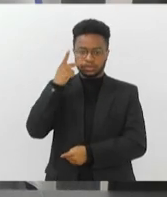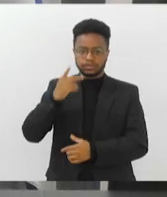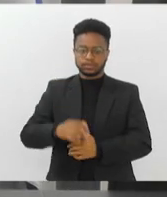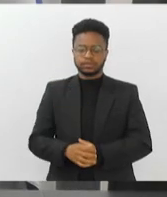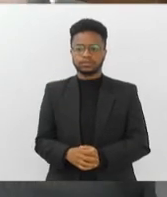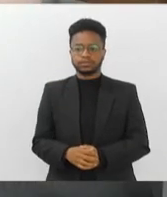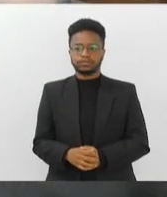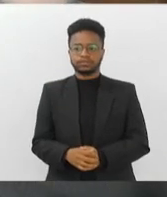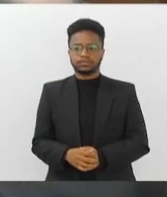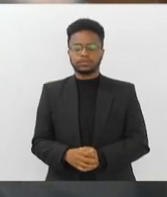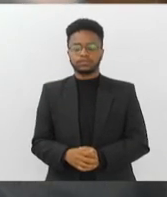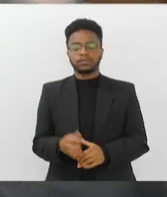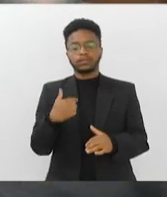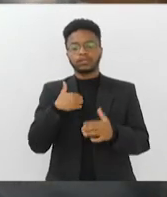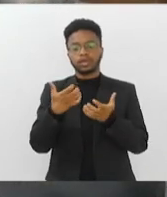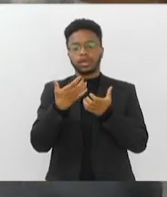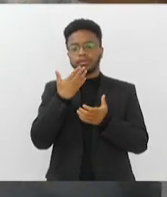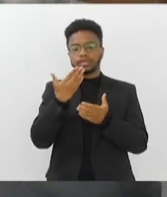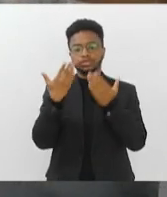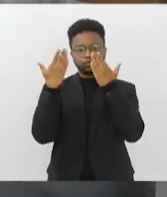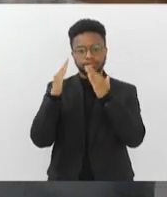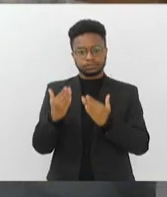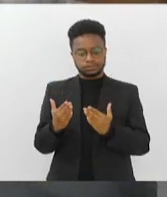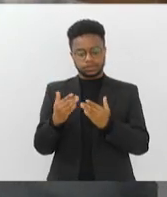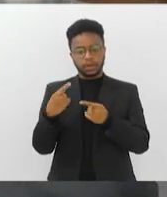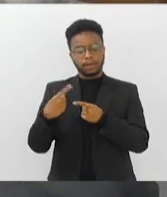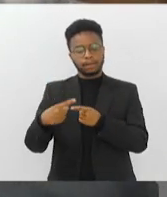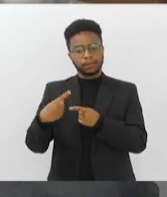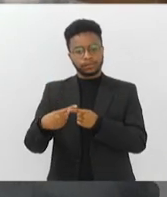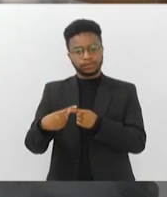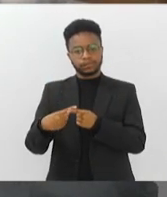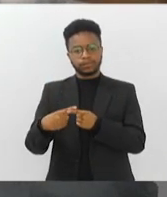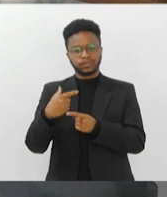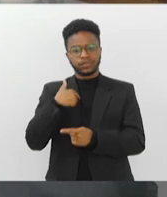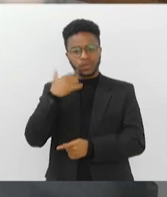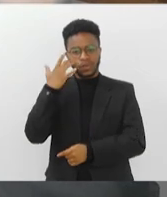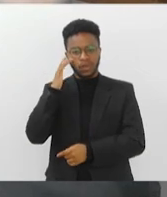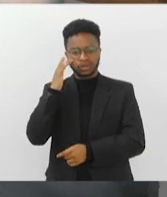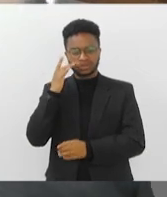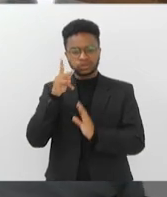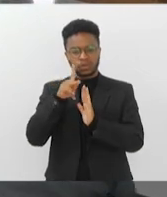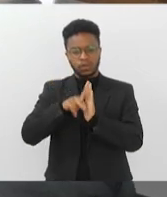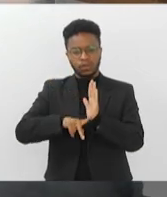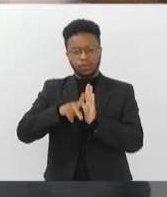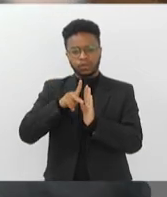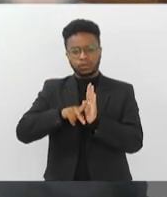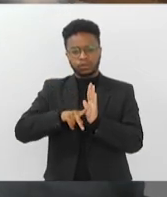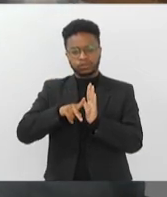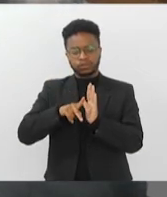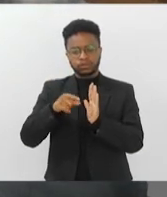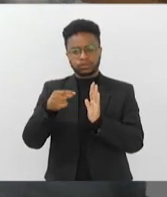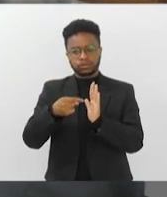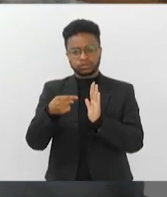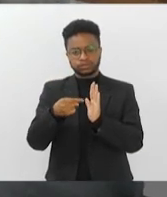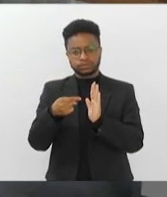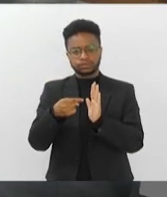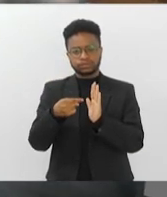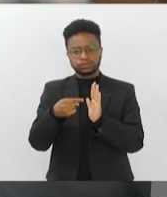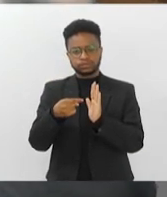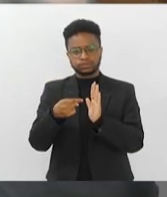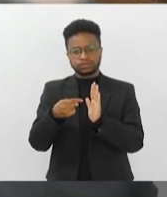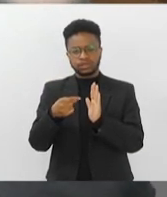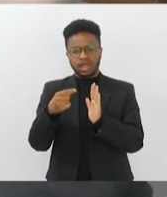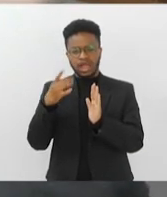eu gostaria de pedir vista, porque eu achei esse projeto aqui com algum grau